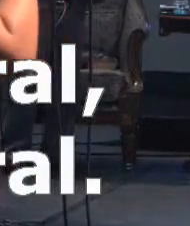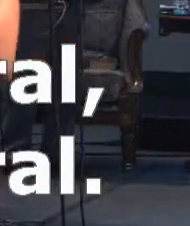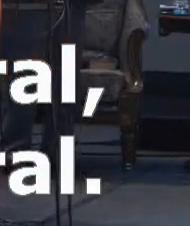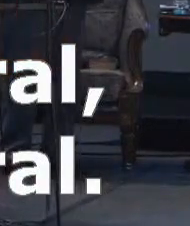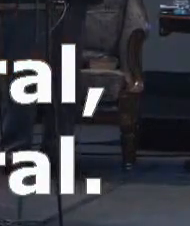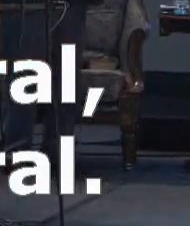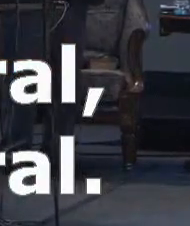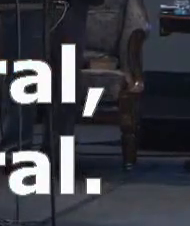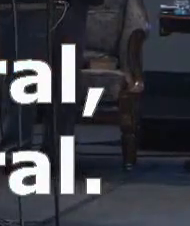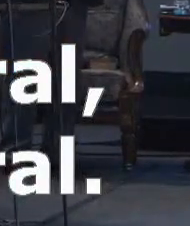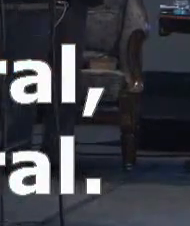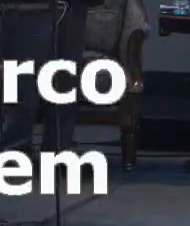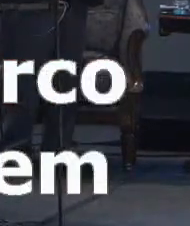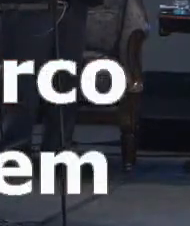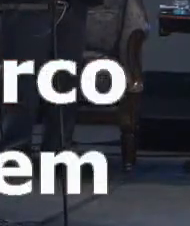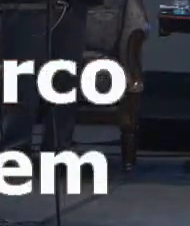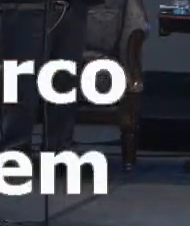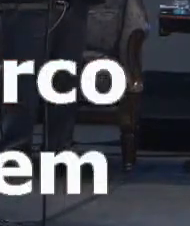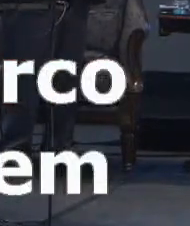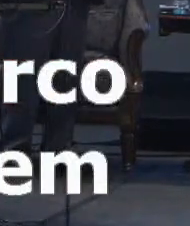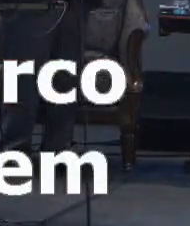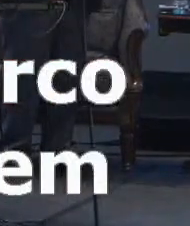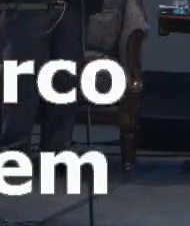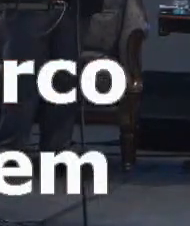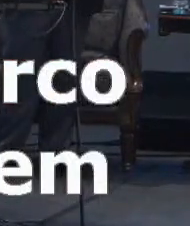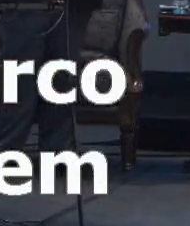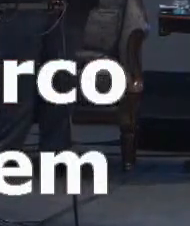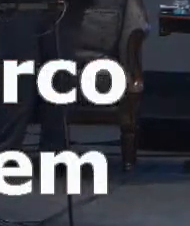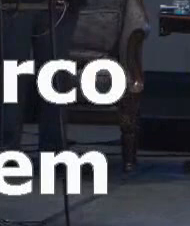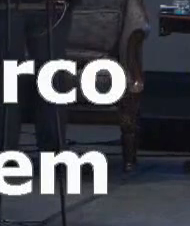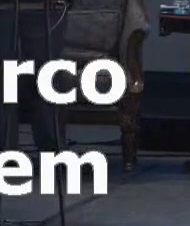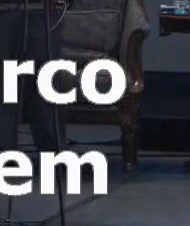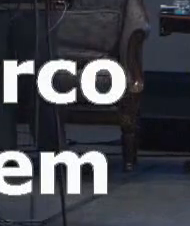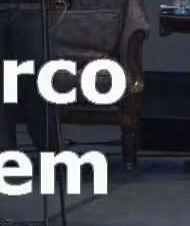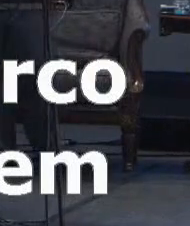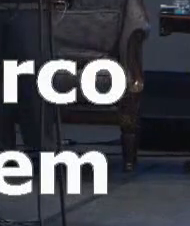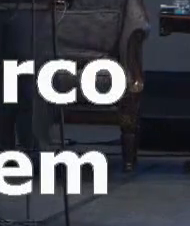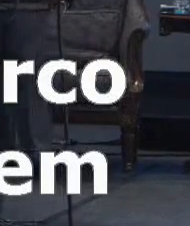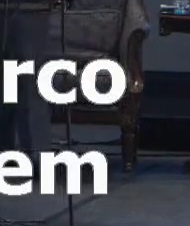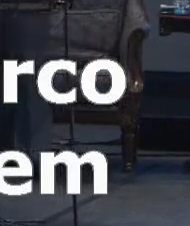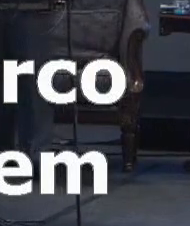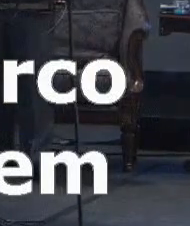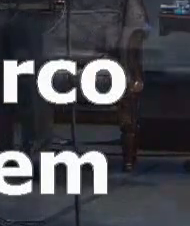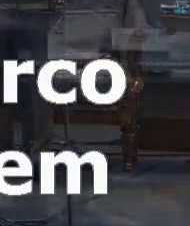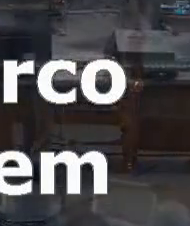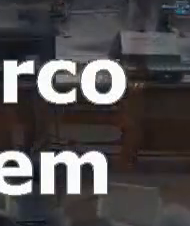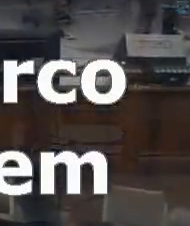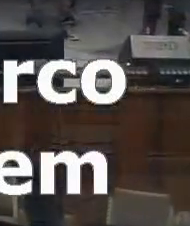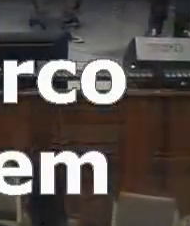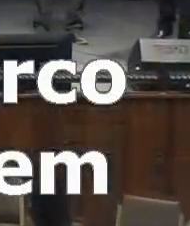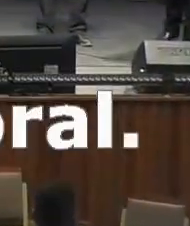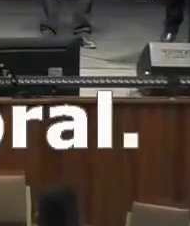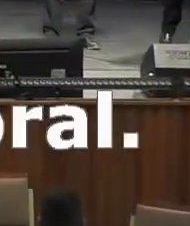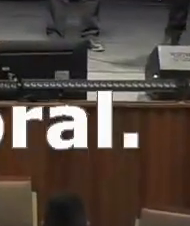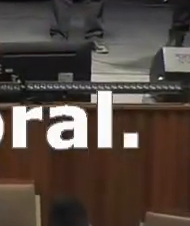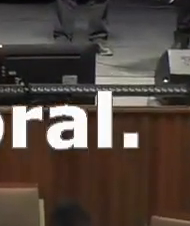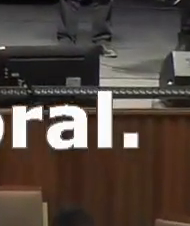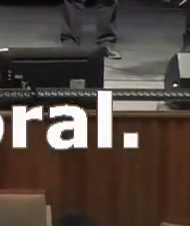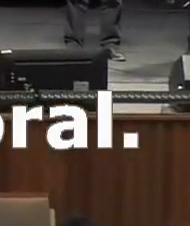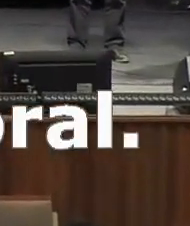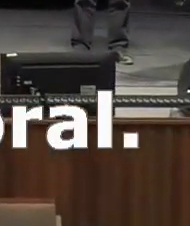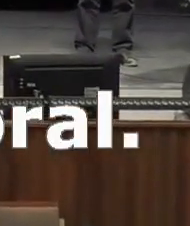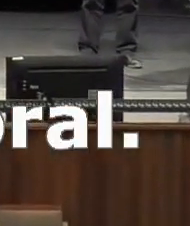passou o temporal. Com Cristo no barco tudo vai muito bem.